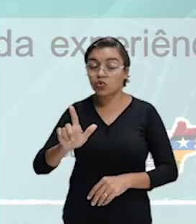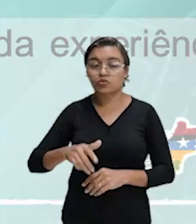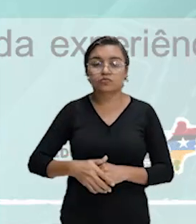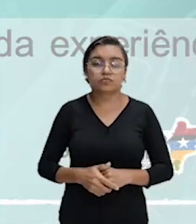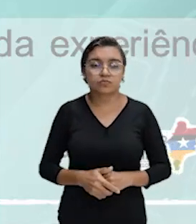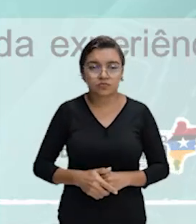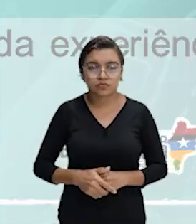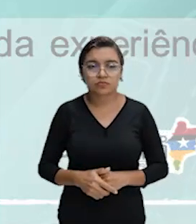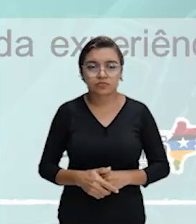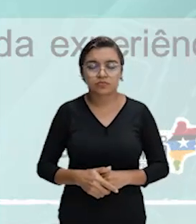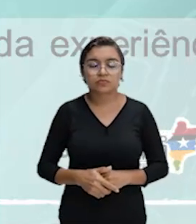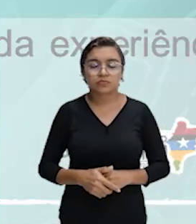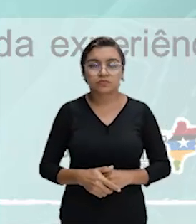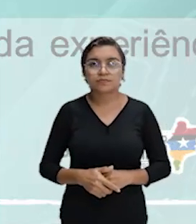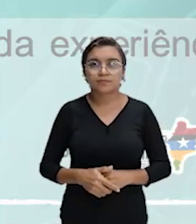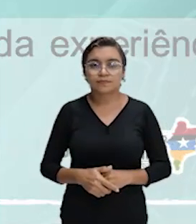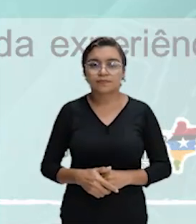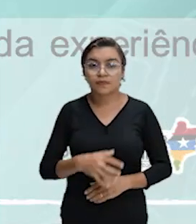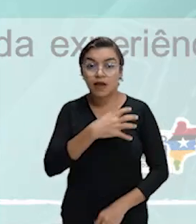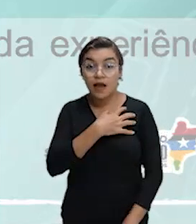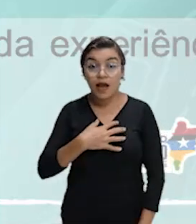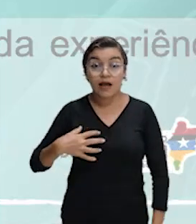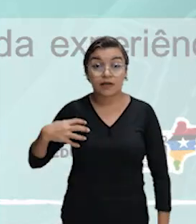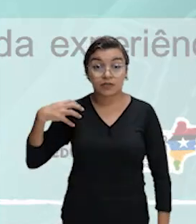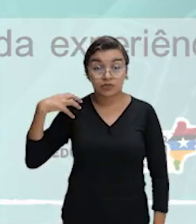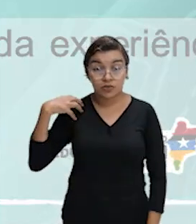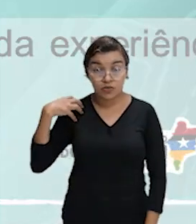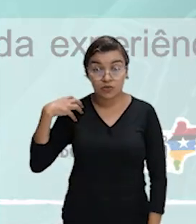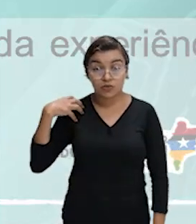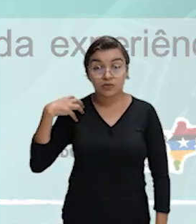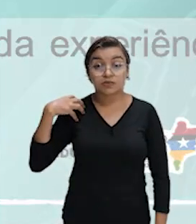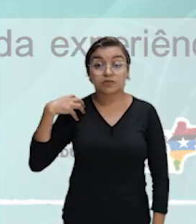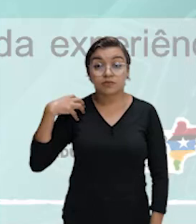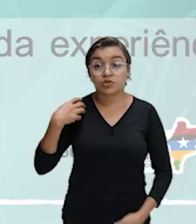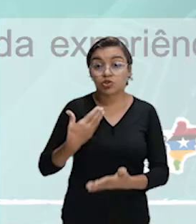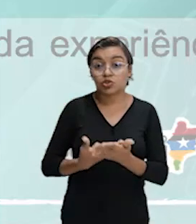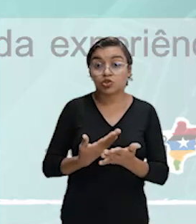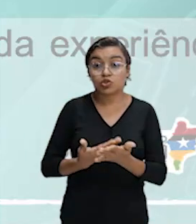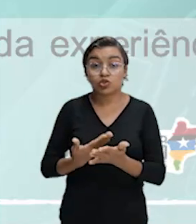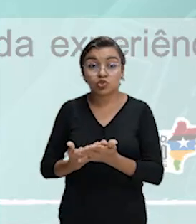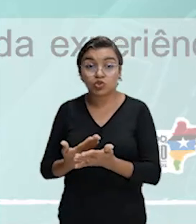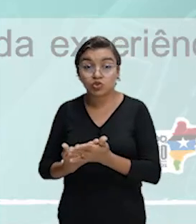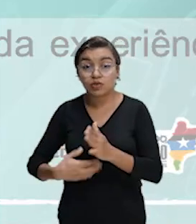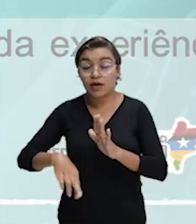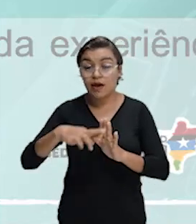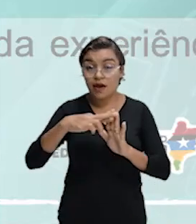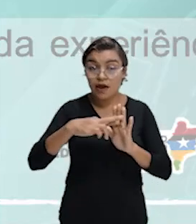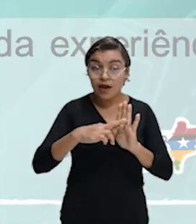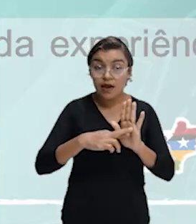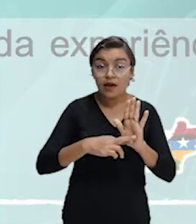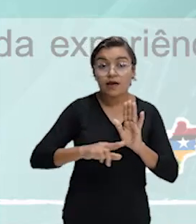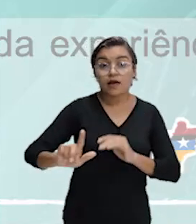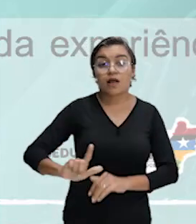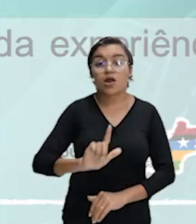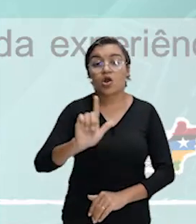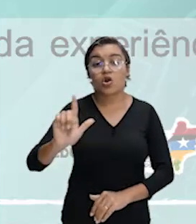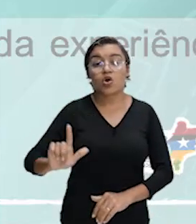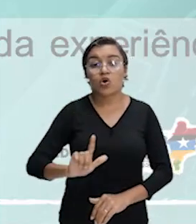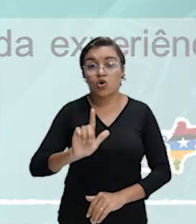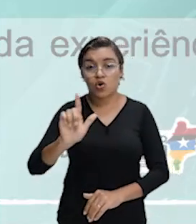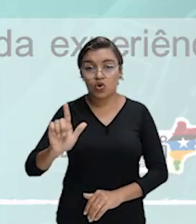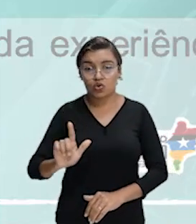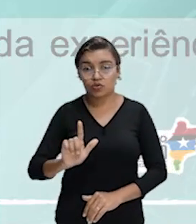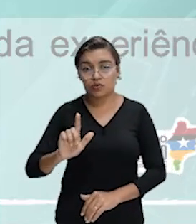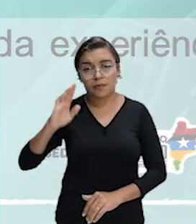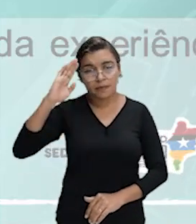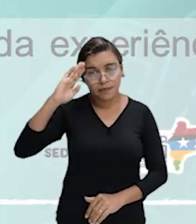A Aristóteles cabe o mérito de ter iniciado o estudo orgânico das regras da lógica. O mérito principal de Aristóteles é ter fixado com grande exatidão